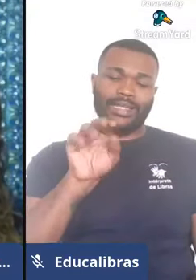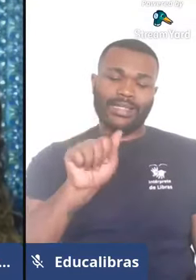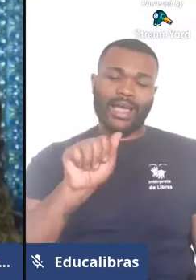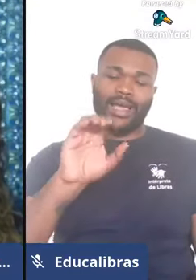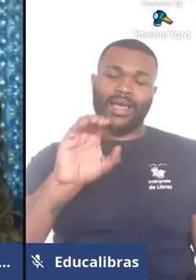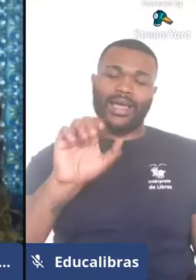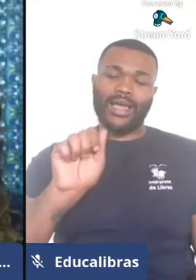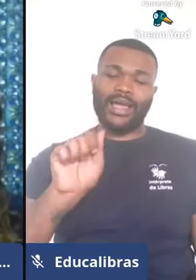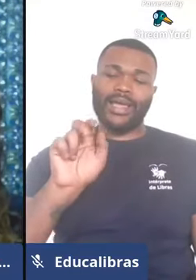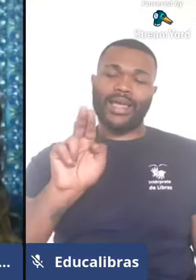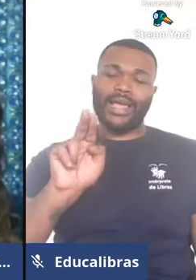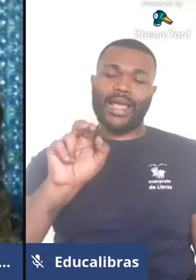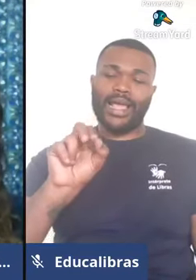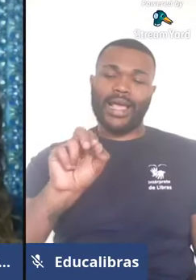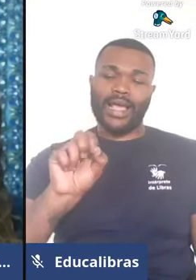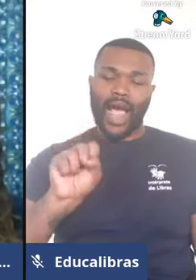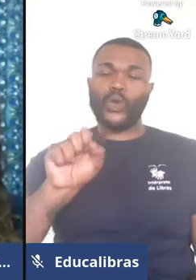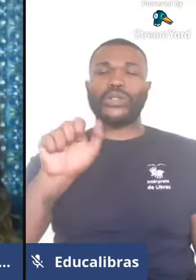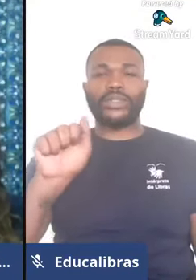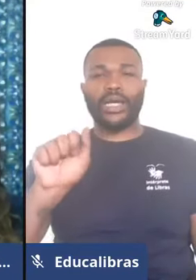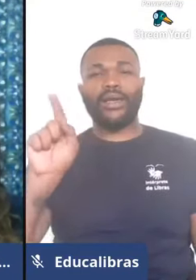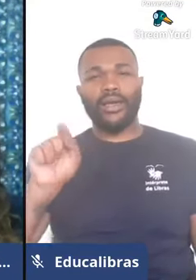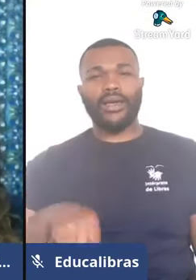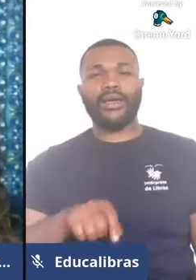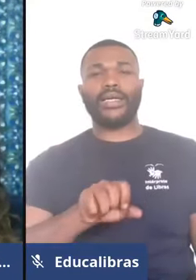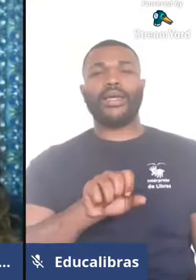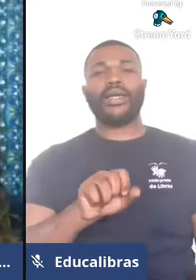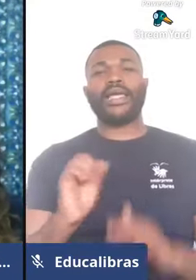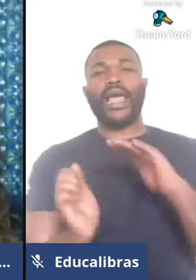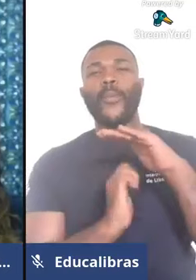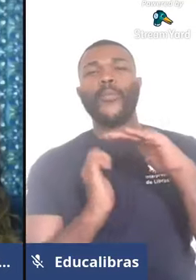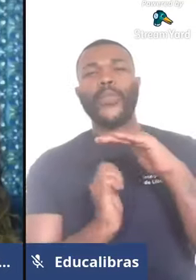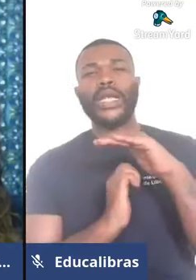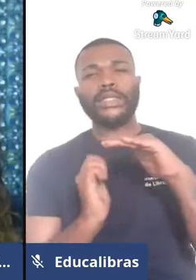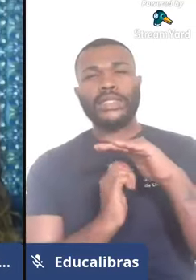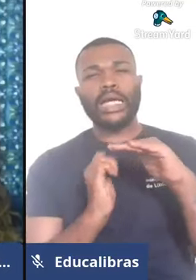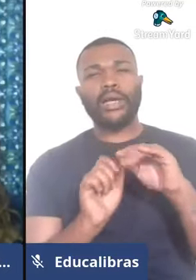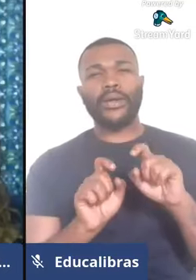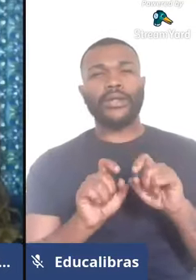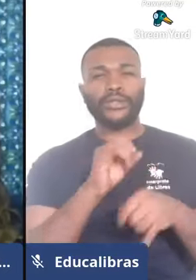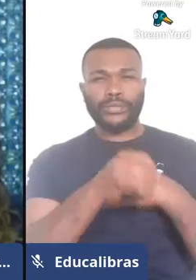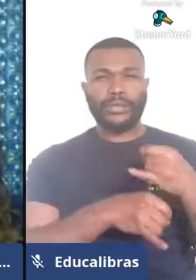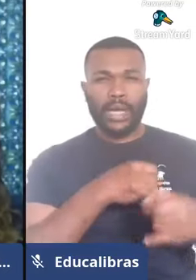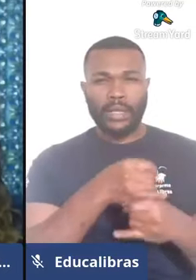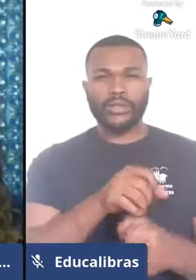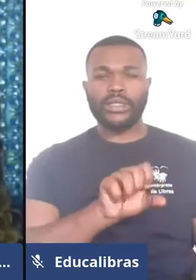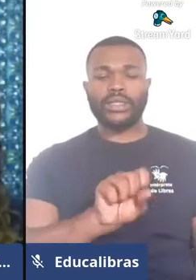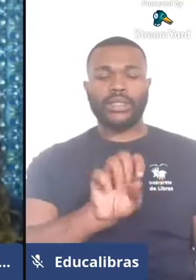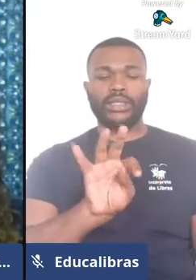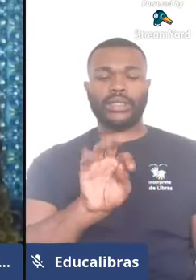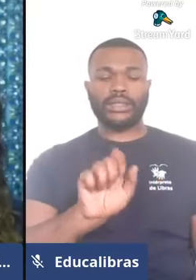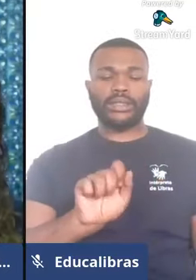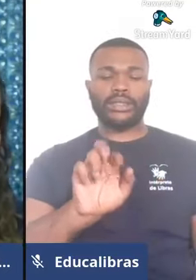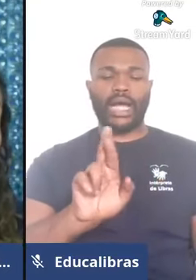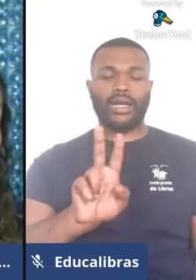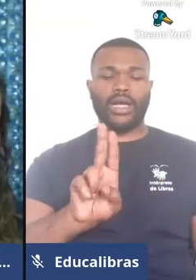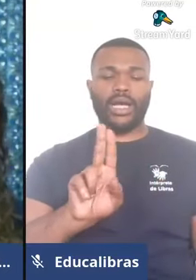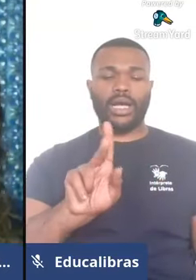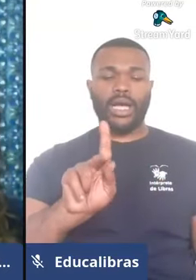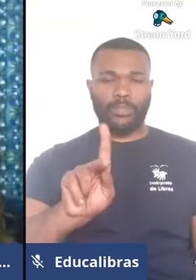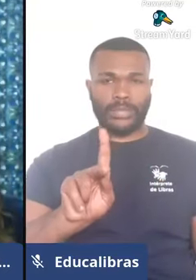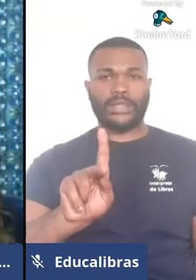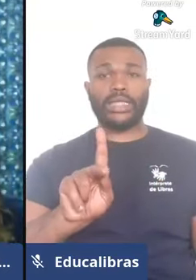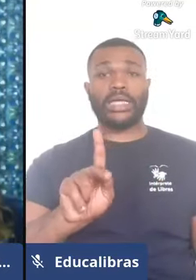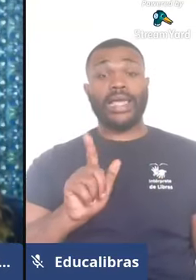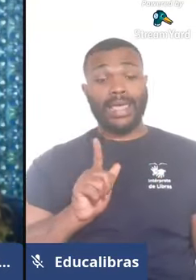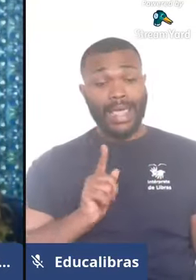uma startup, né, tanto que a gente queria tanto prestar serviço, mas a gente queria ter projetos próprios